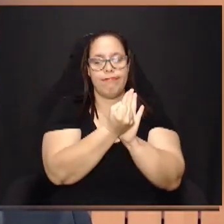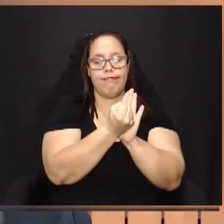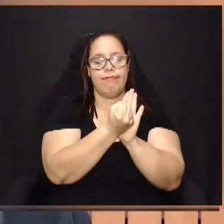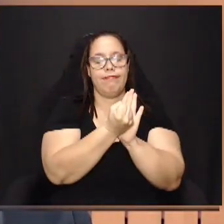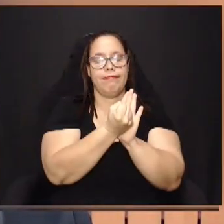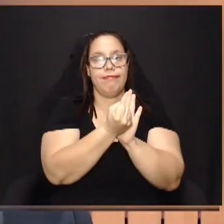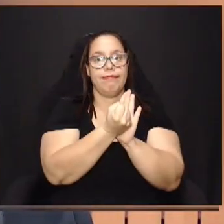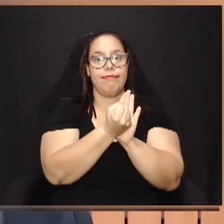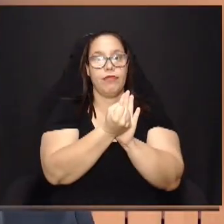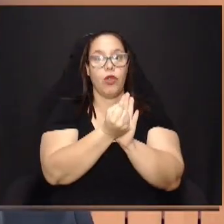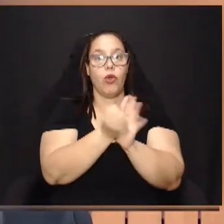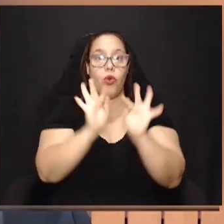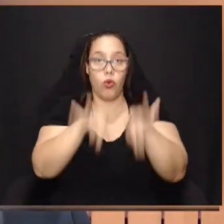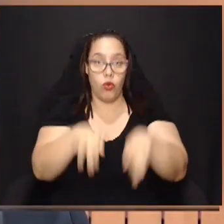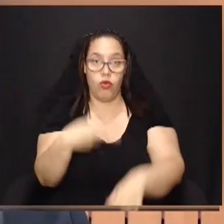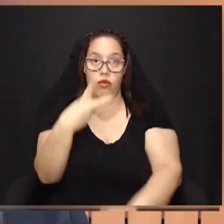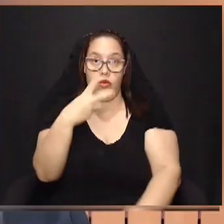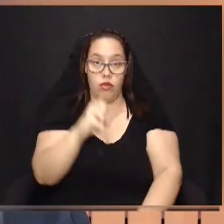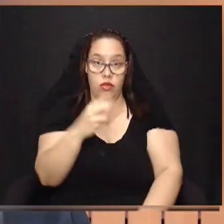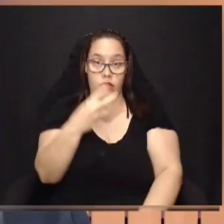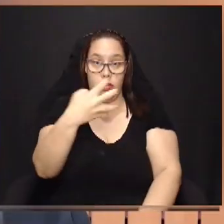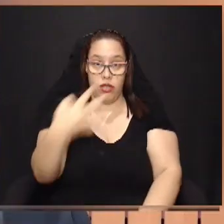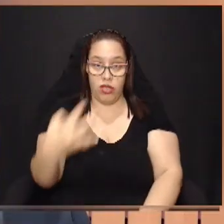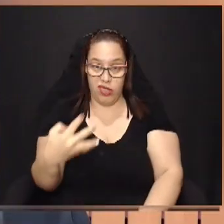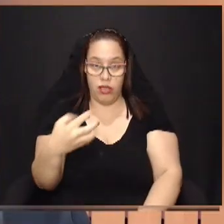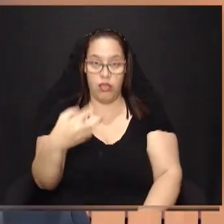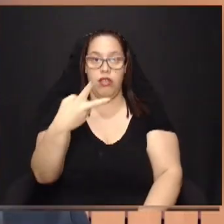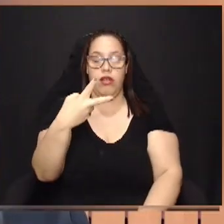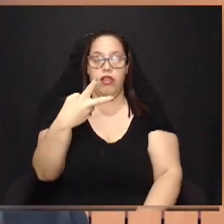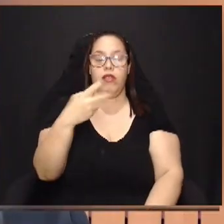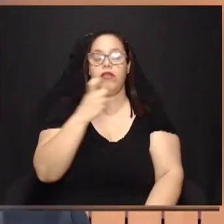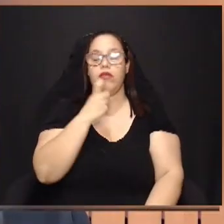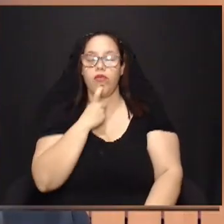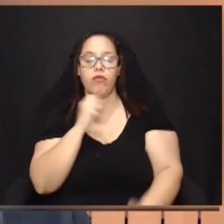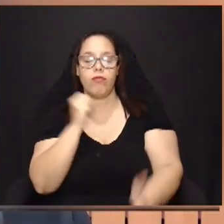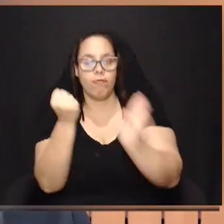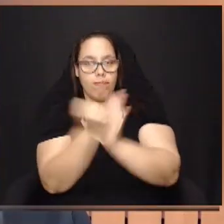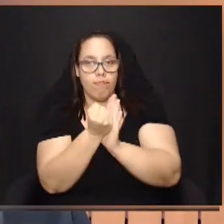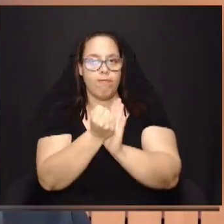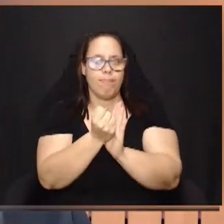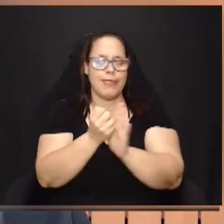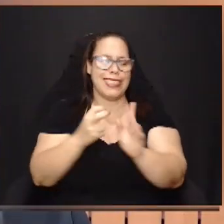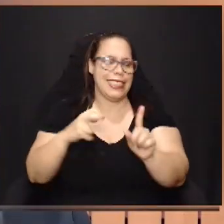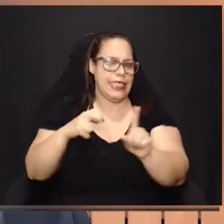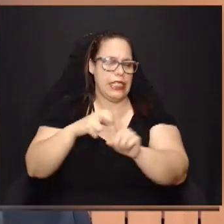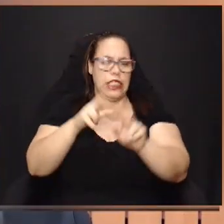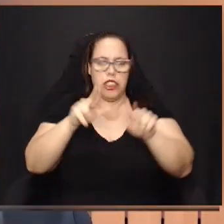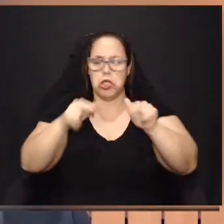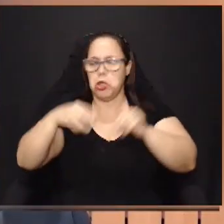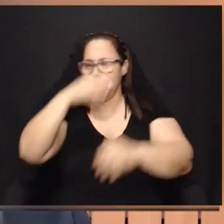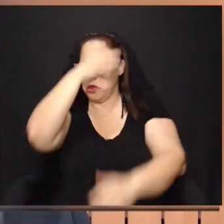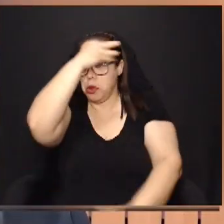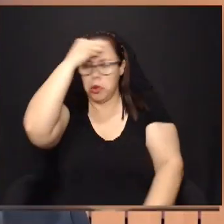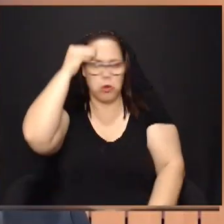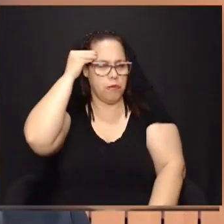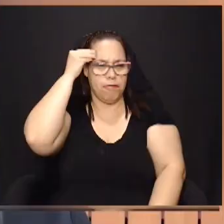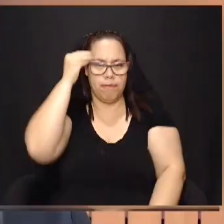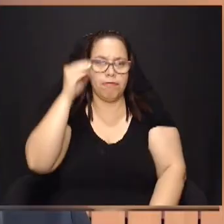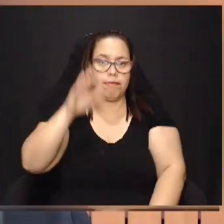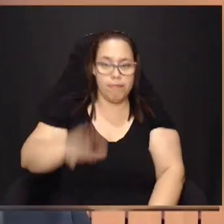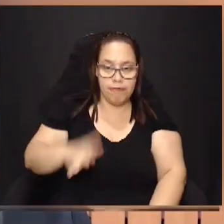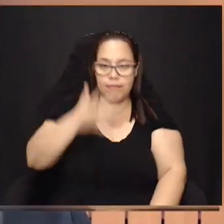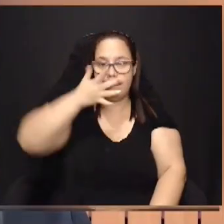No final de 2024, Campinas foi marcado por um acidente que jamais será esquecido. A pequena Manuela, de